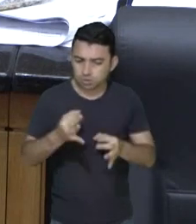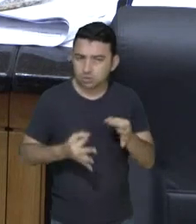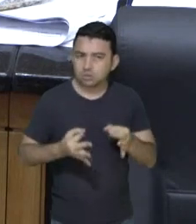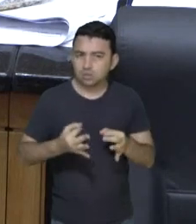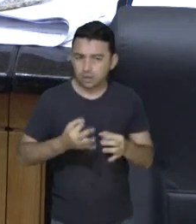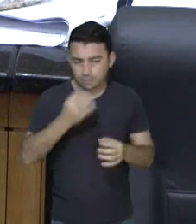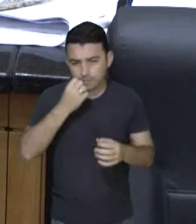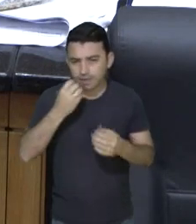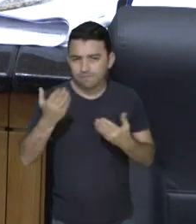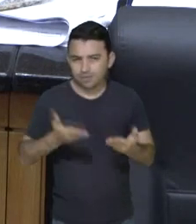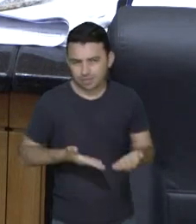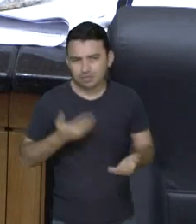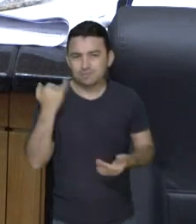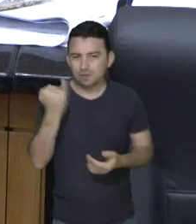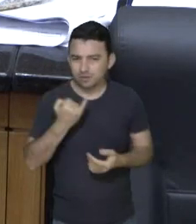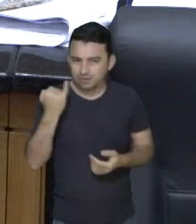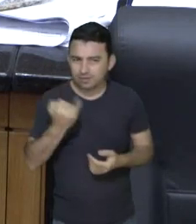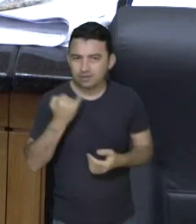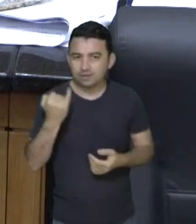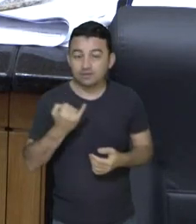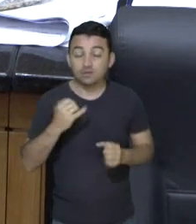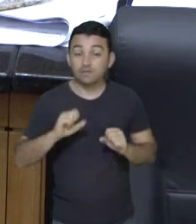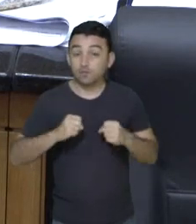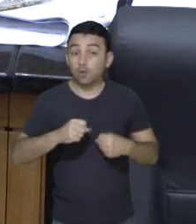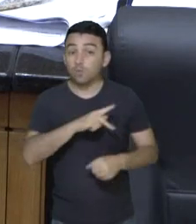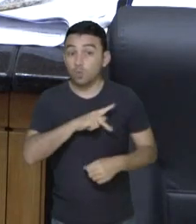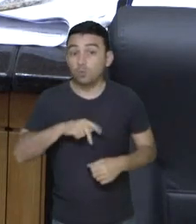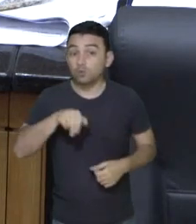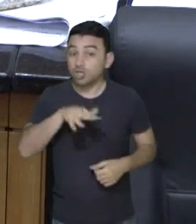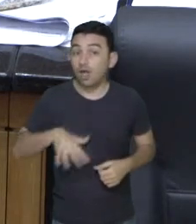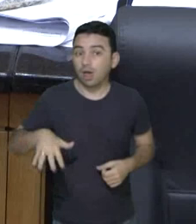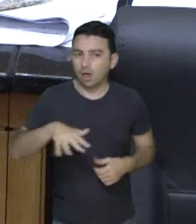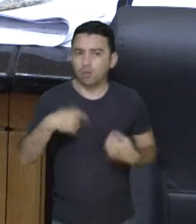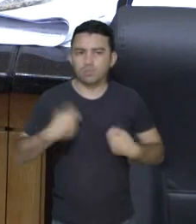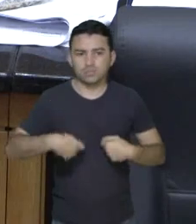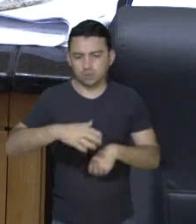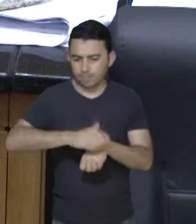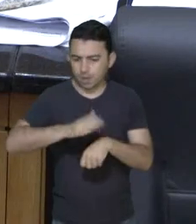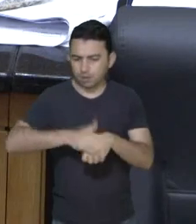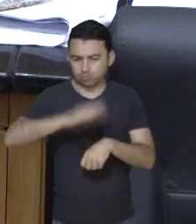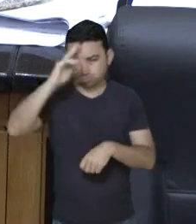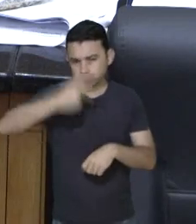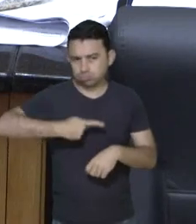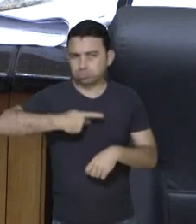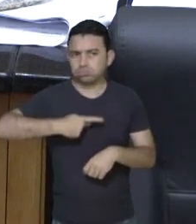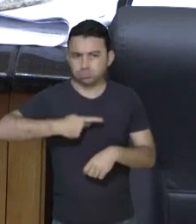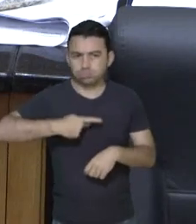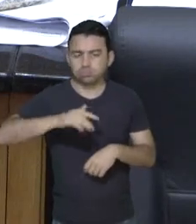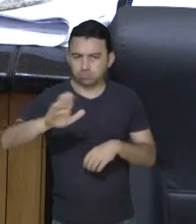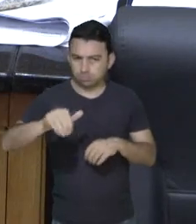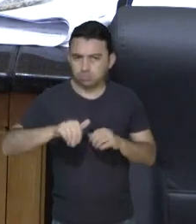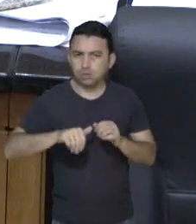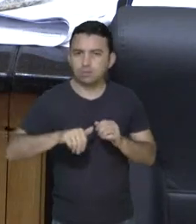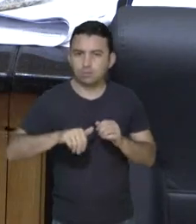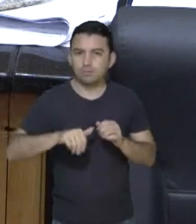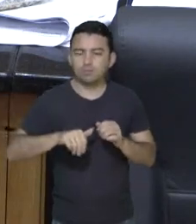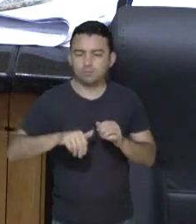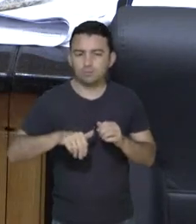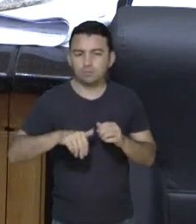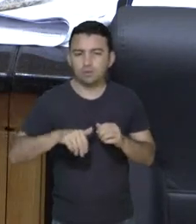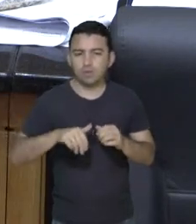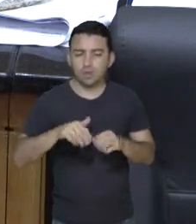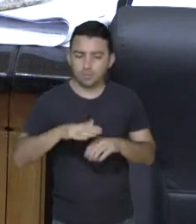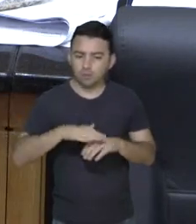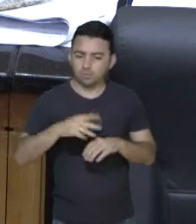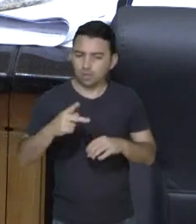bem-vinda, ela é necessária, e o defensor público geral tem que ter essa autonomia para nomear na medida em que o cargo lhe garante